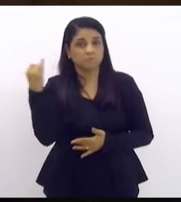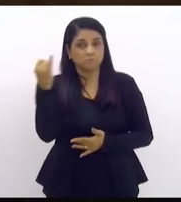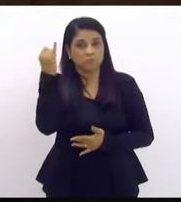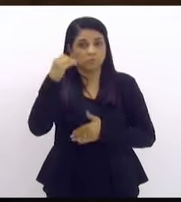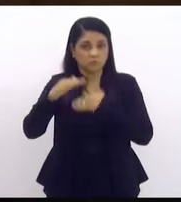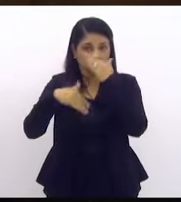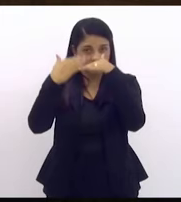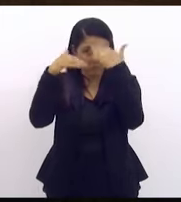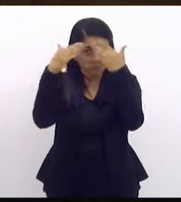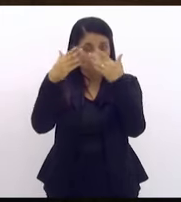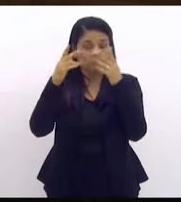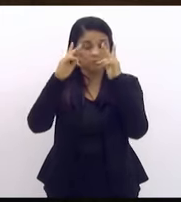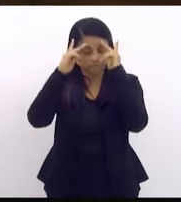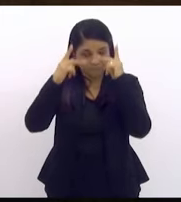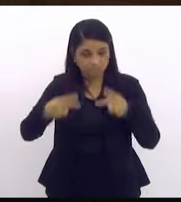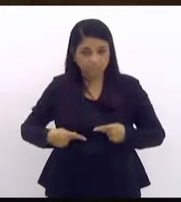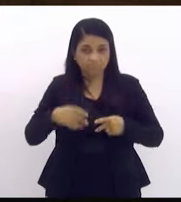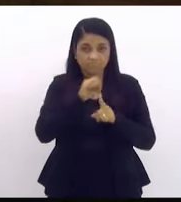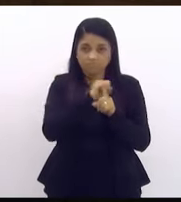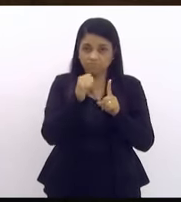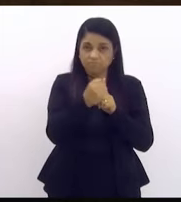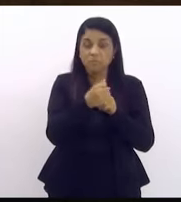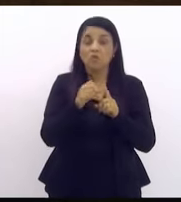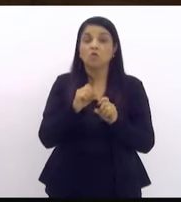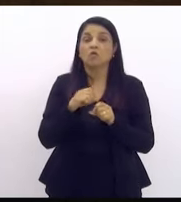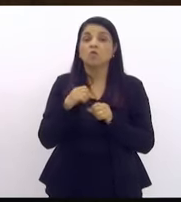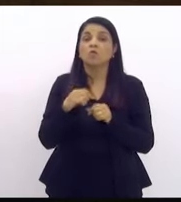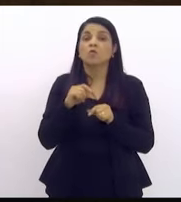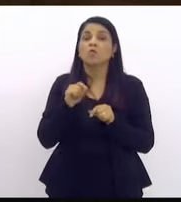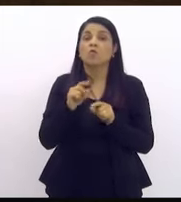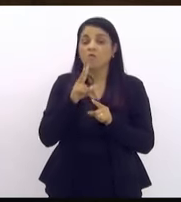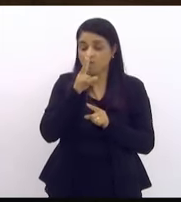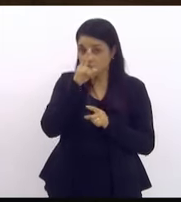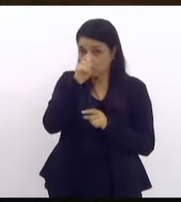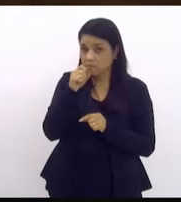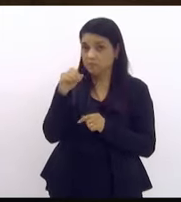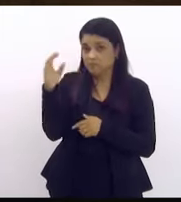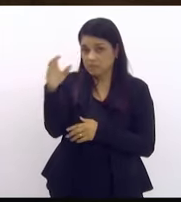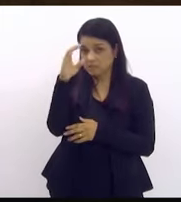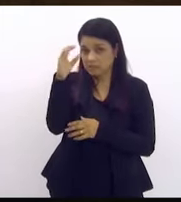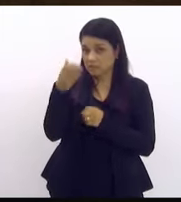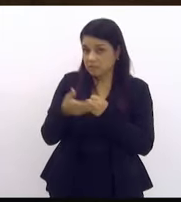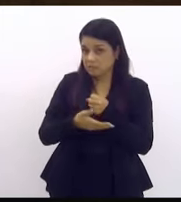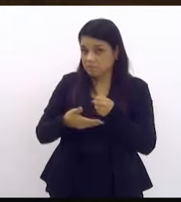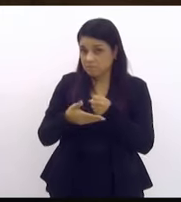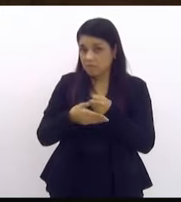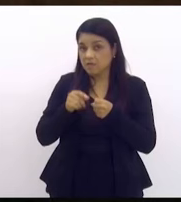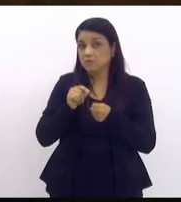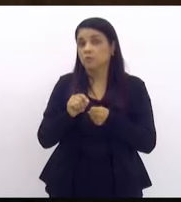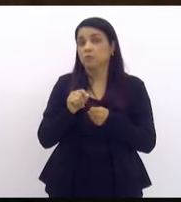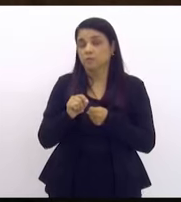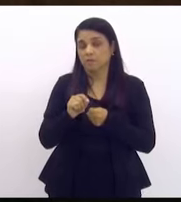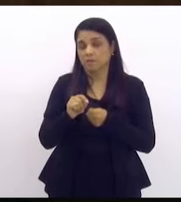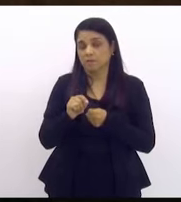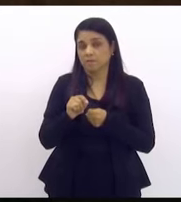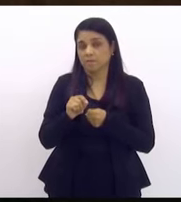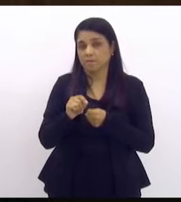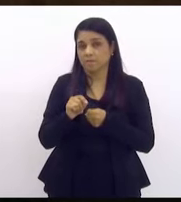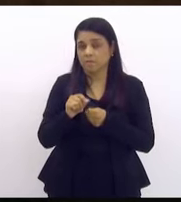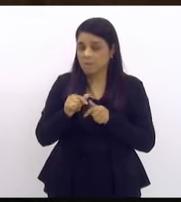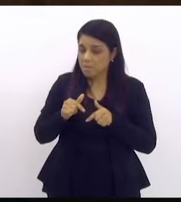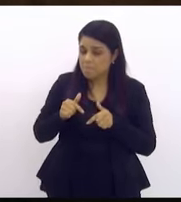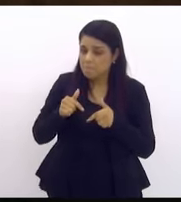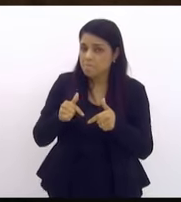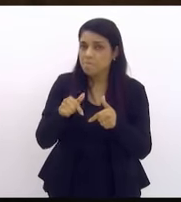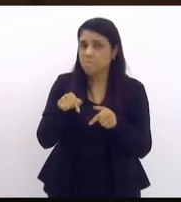econômico, social e humano, com o fortalecimento das ciências básicas, que são basicamente empenhadas